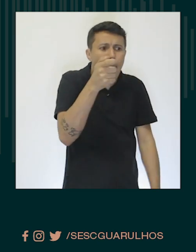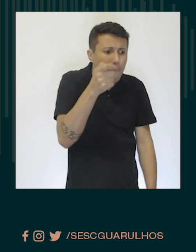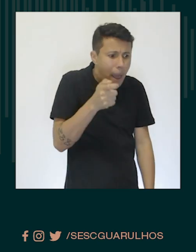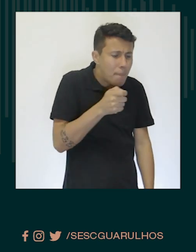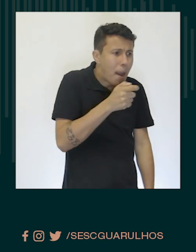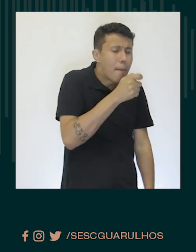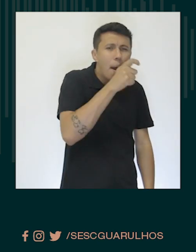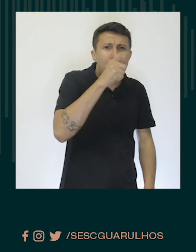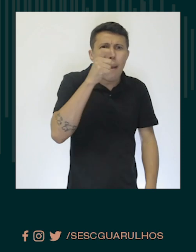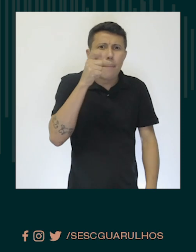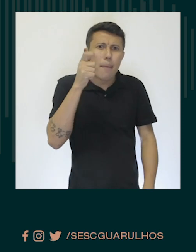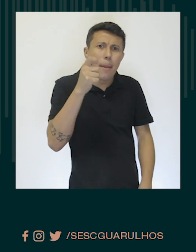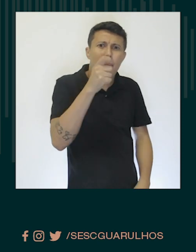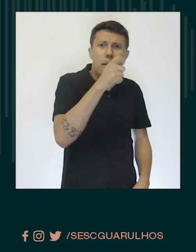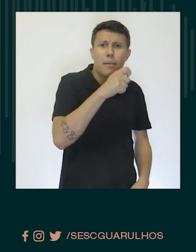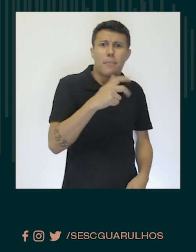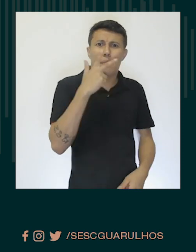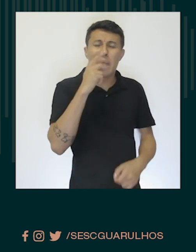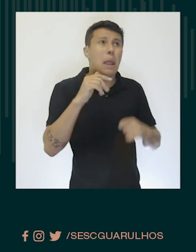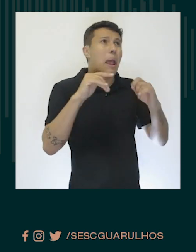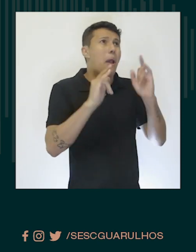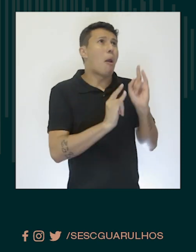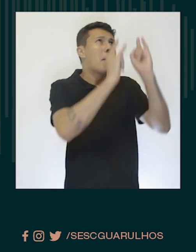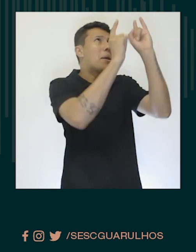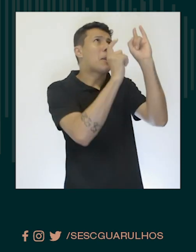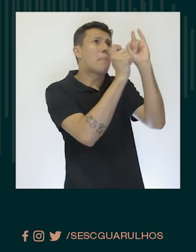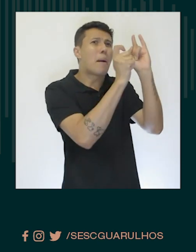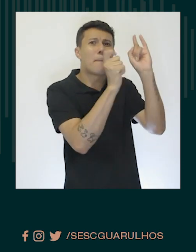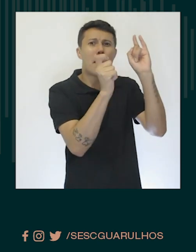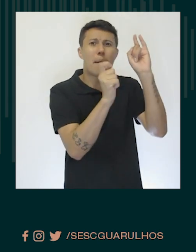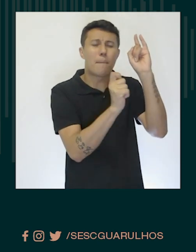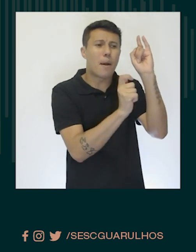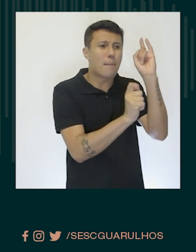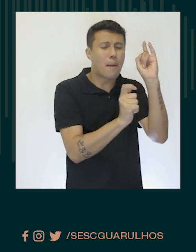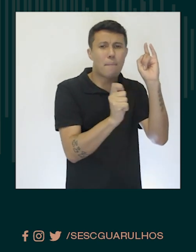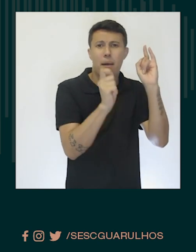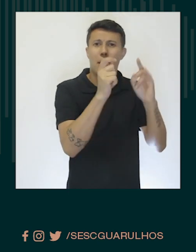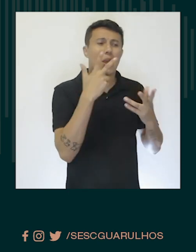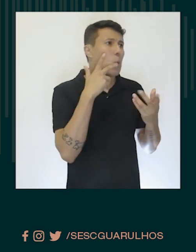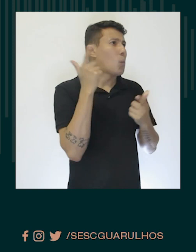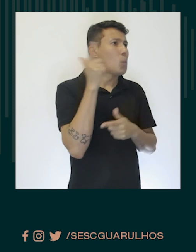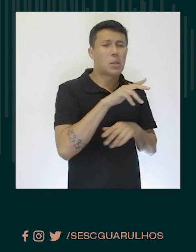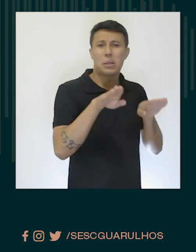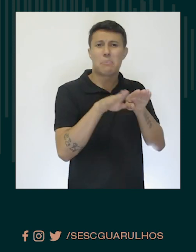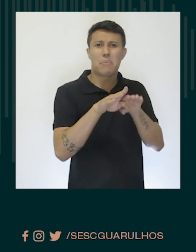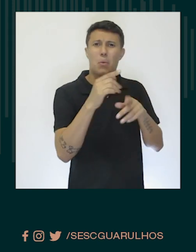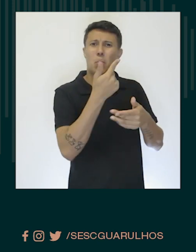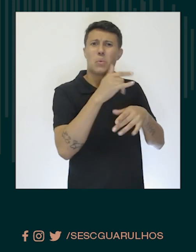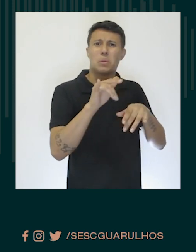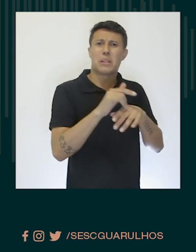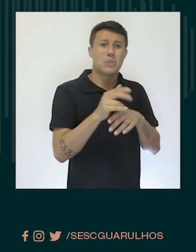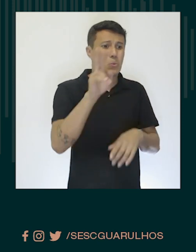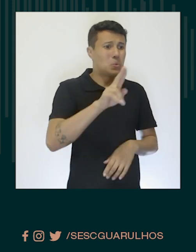parada muito doida que ele fez, ele foi com a tocha das Olimpíadas, tá ligado? Com foto de celular.